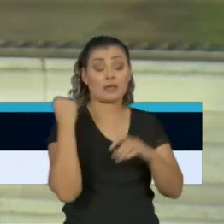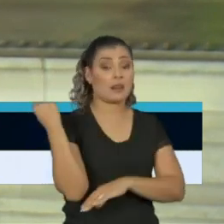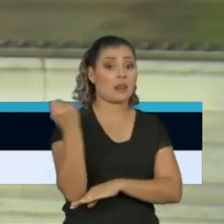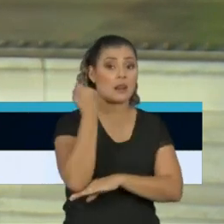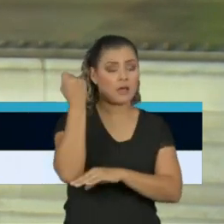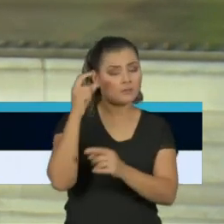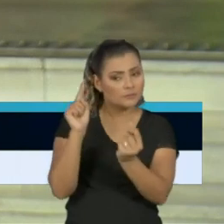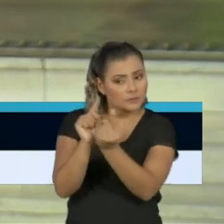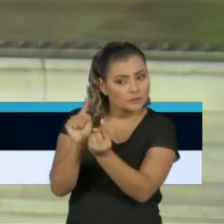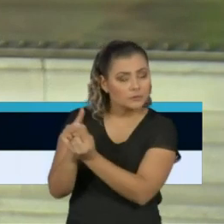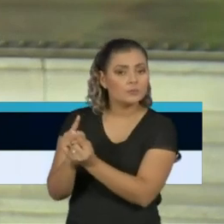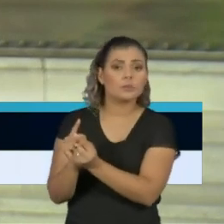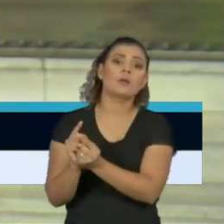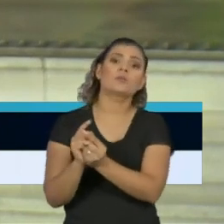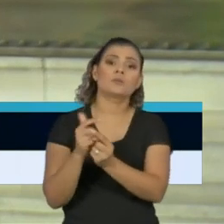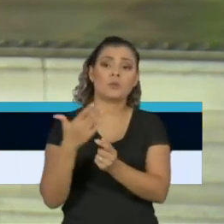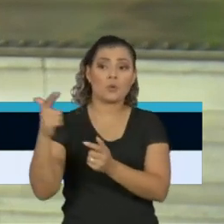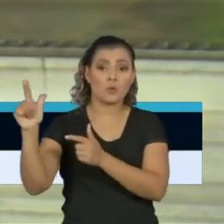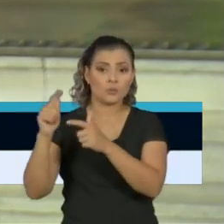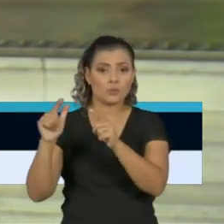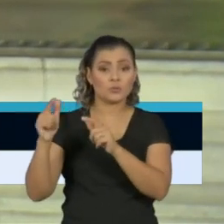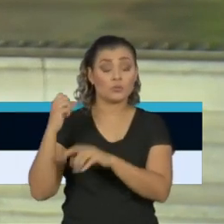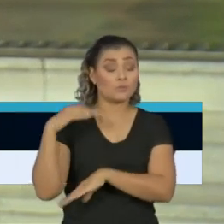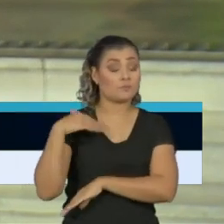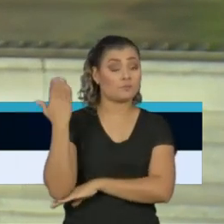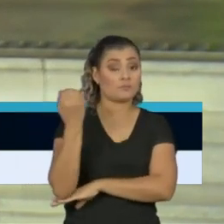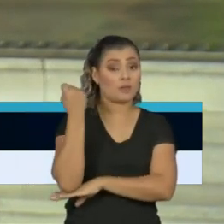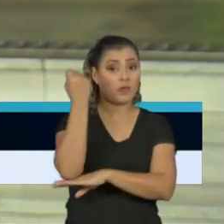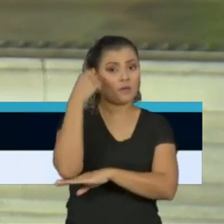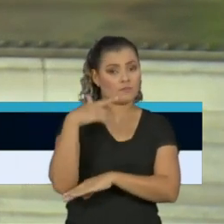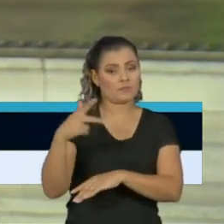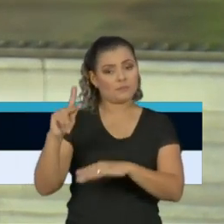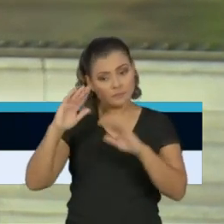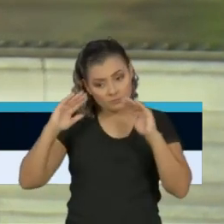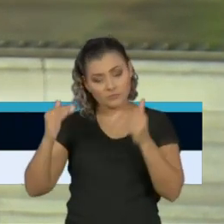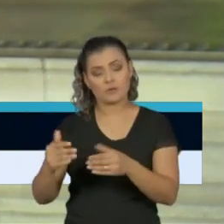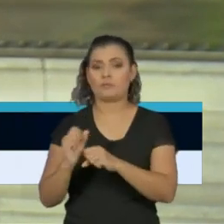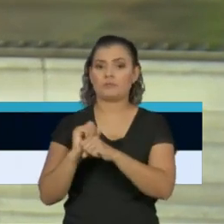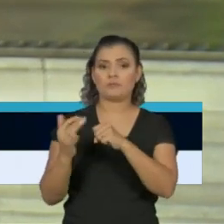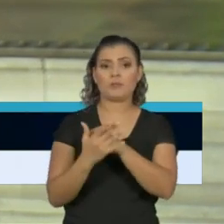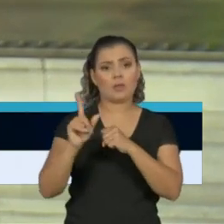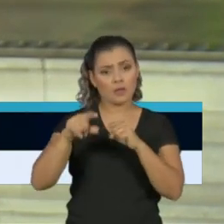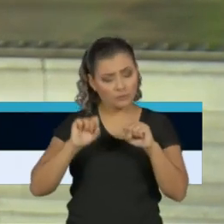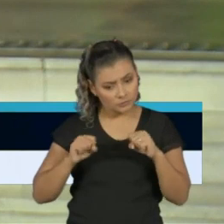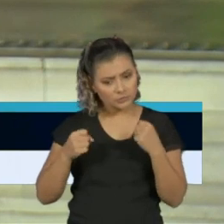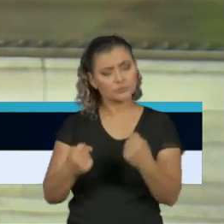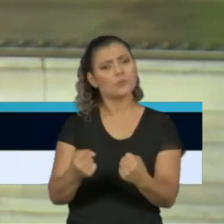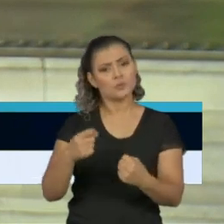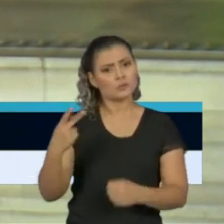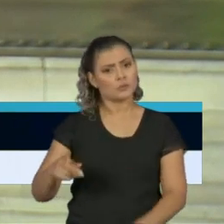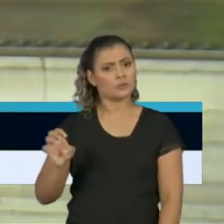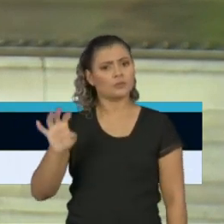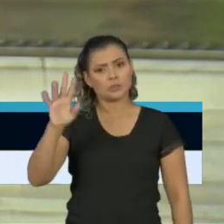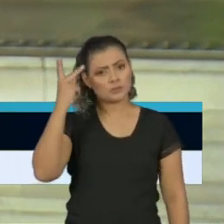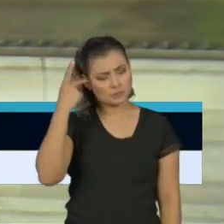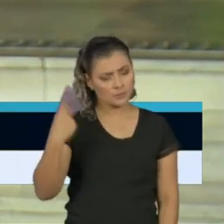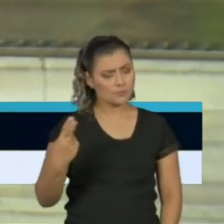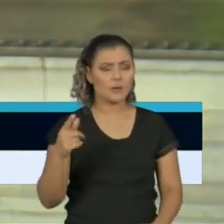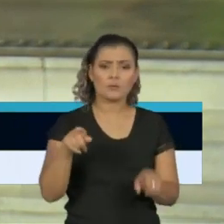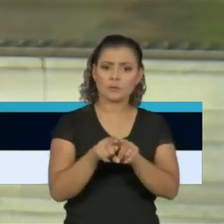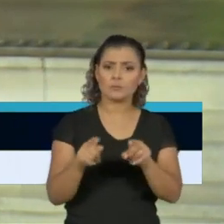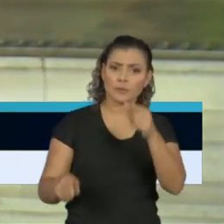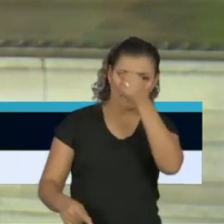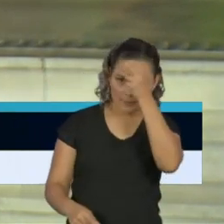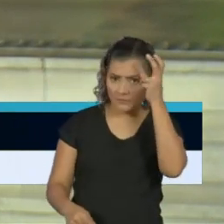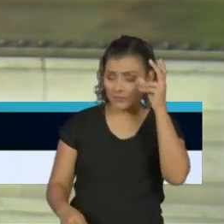e atendendo os casos mais graves do coronavírus. É o esforço do governo do Estado de São Paulo, juntamente com a